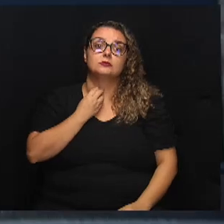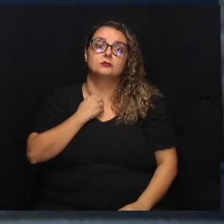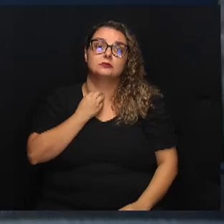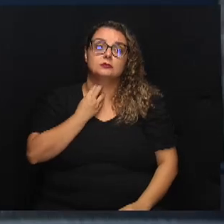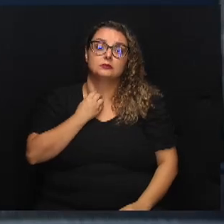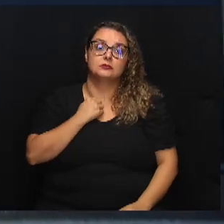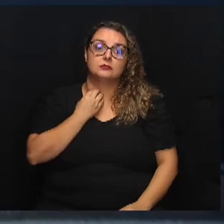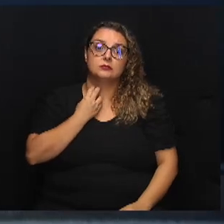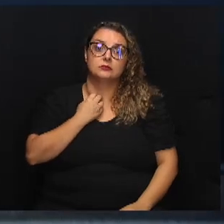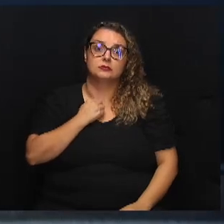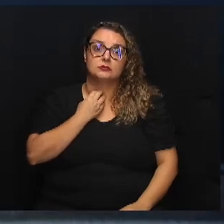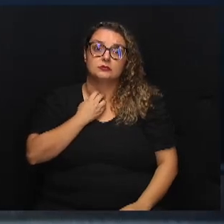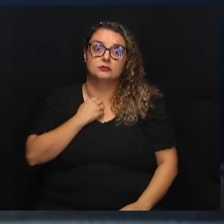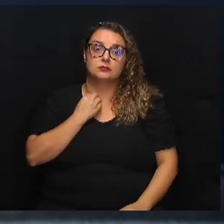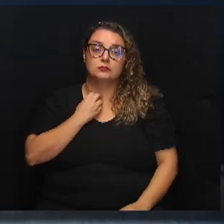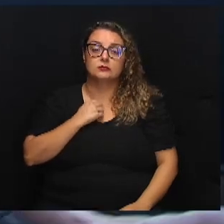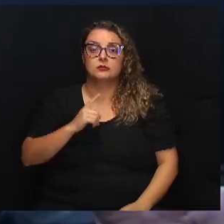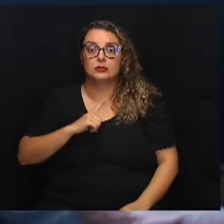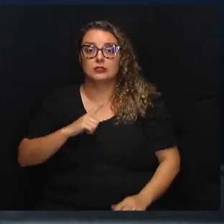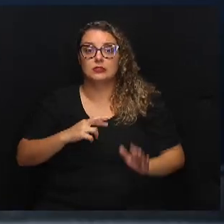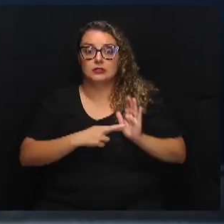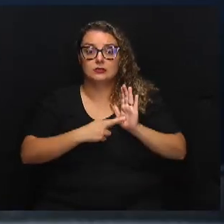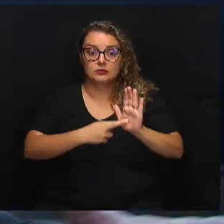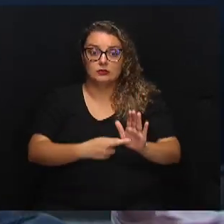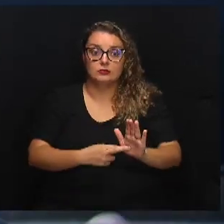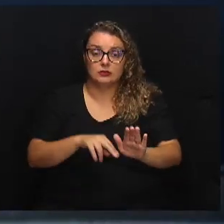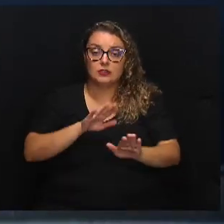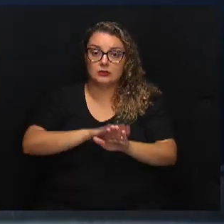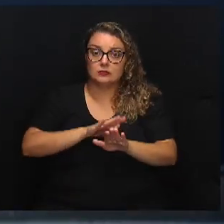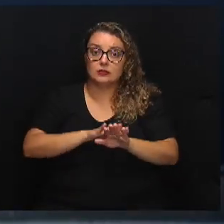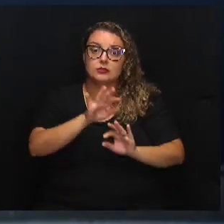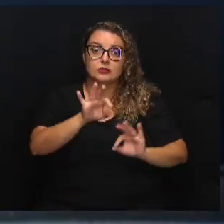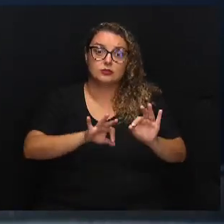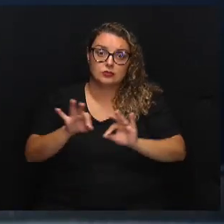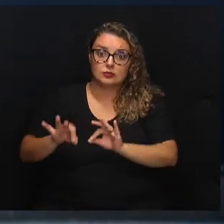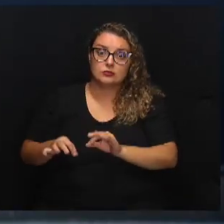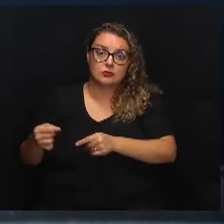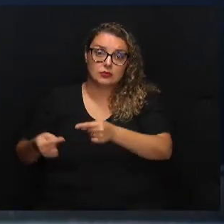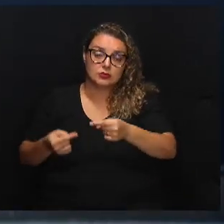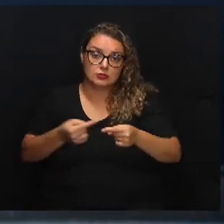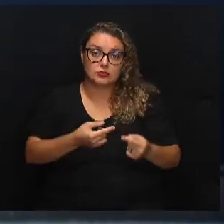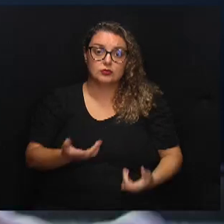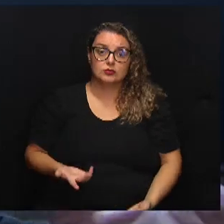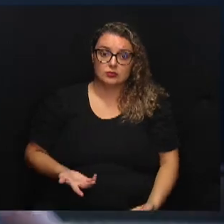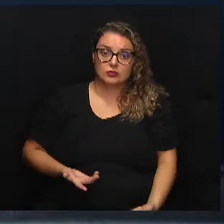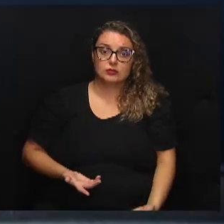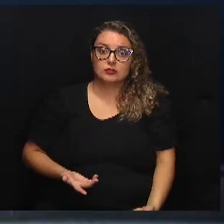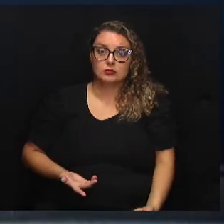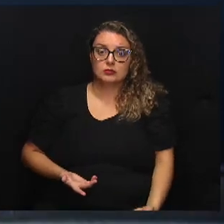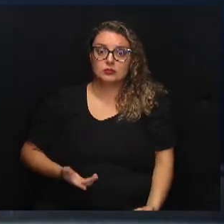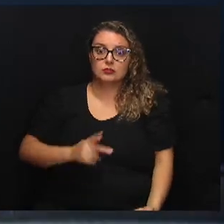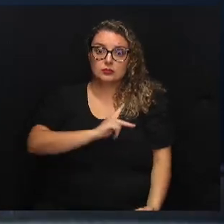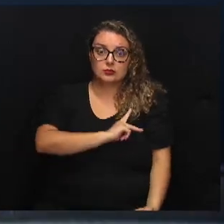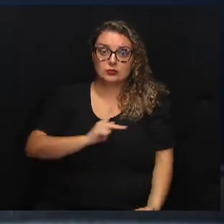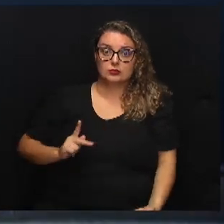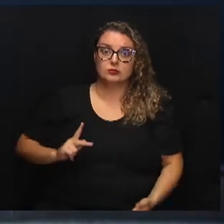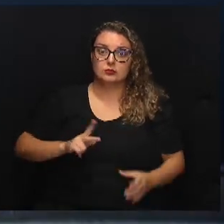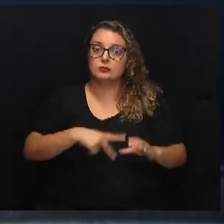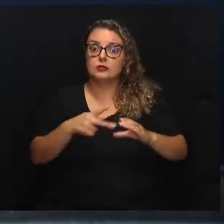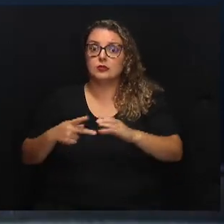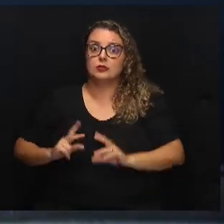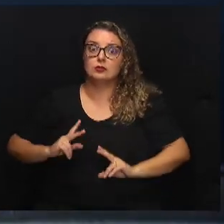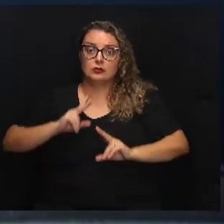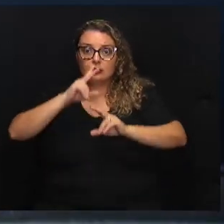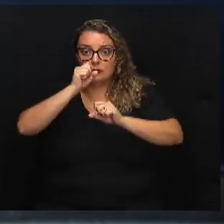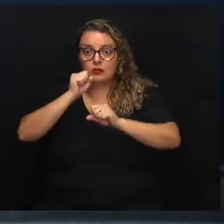sido, assim, referência, né, nessa ação de organização, de discussão dos presidentes de Câmara e